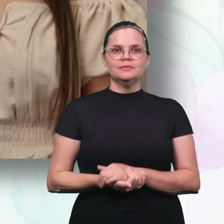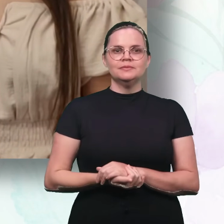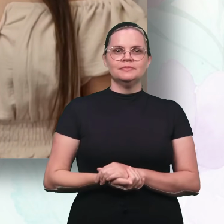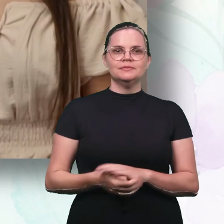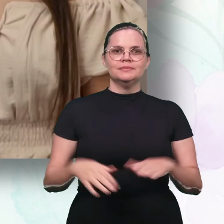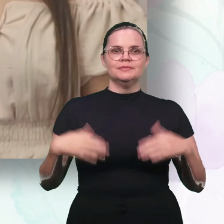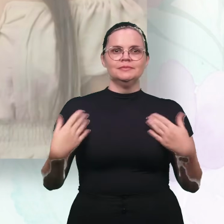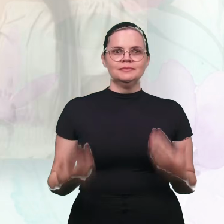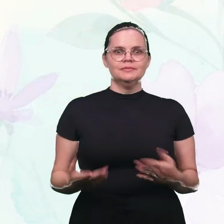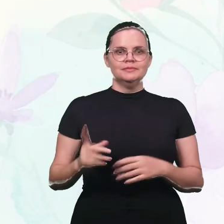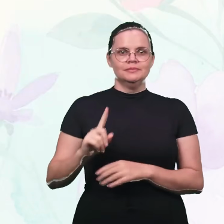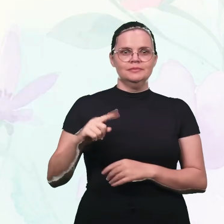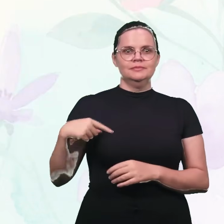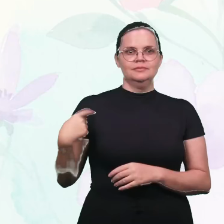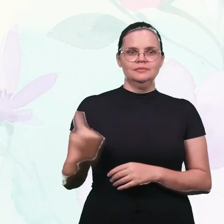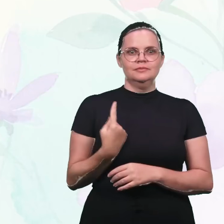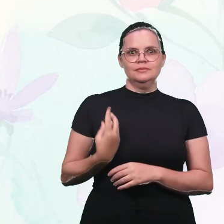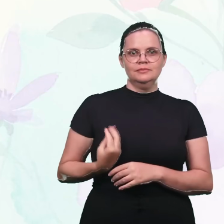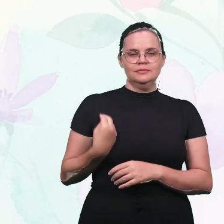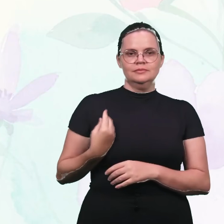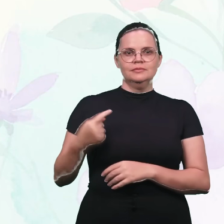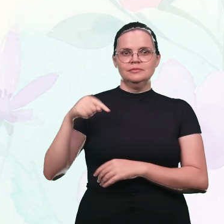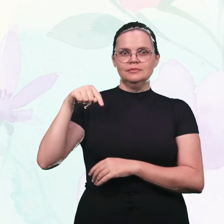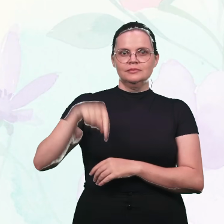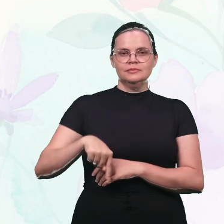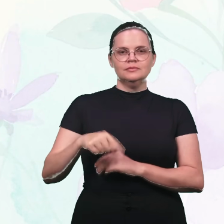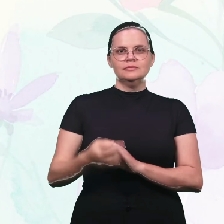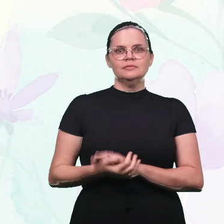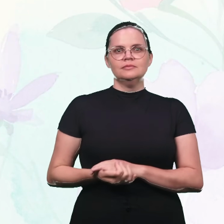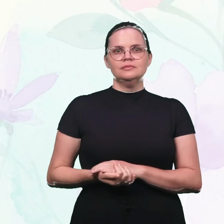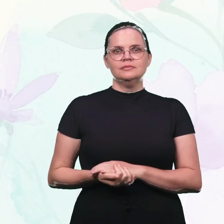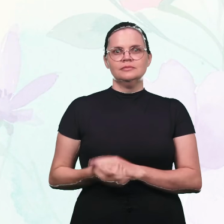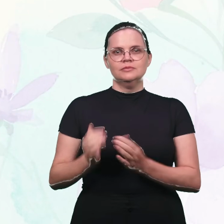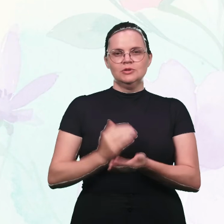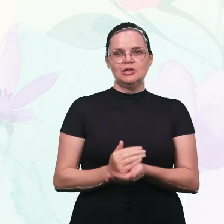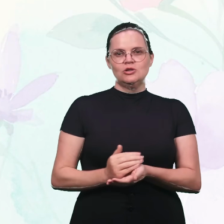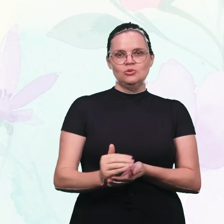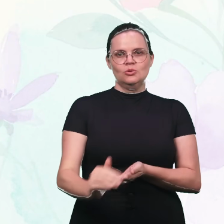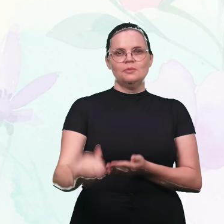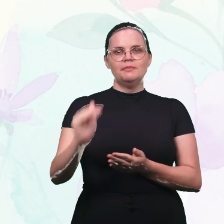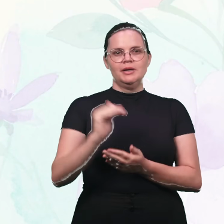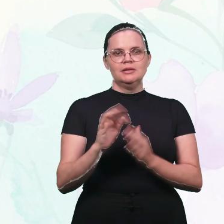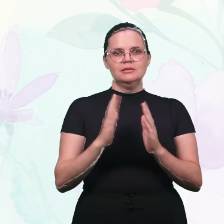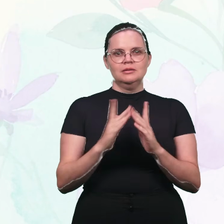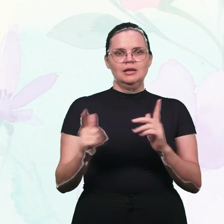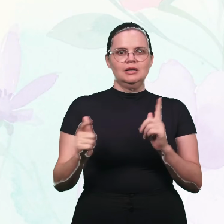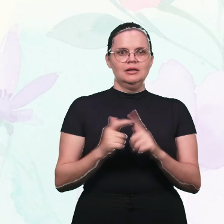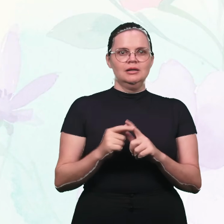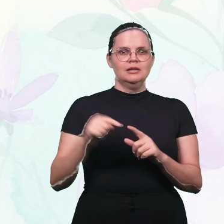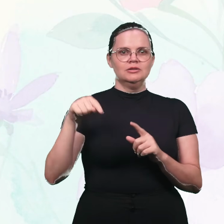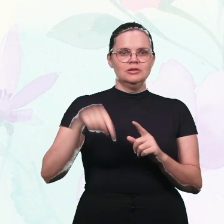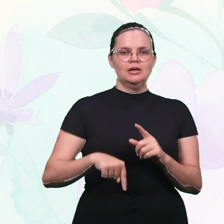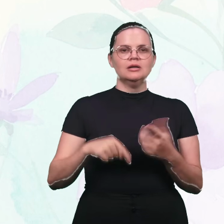Bueno, nosotros estamos desde el comienzo de la obra acá en Chile, que eso fue en el